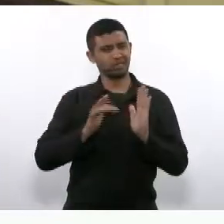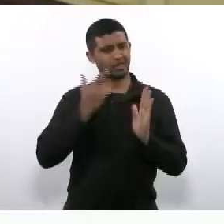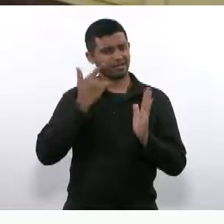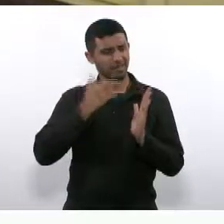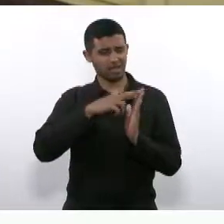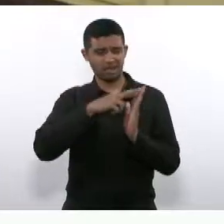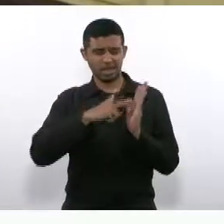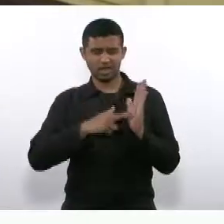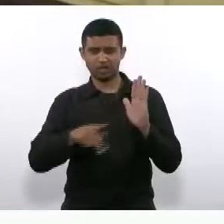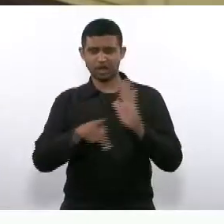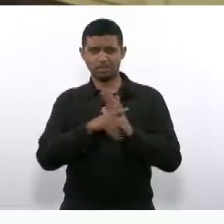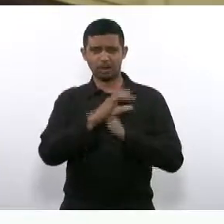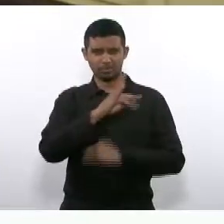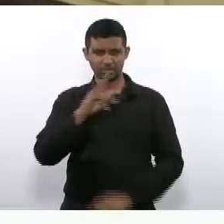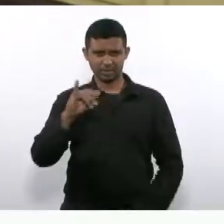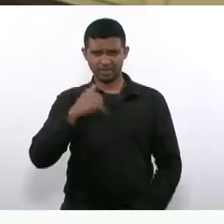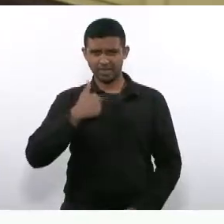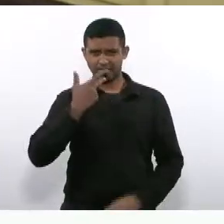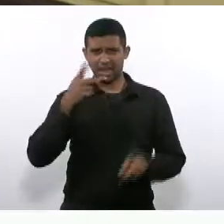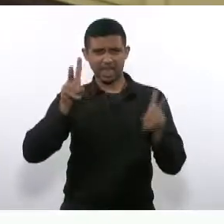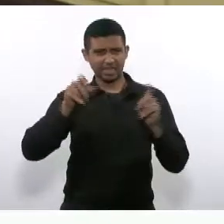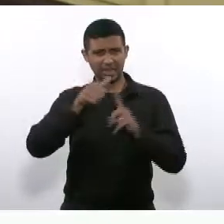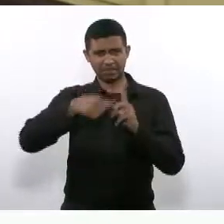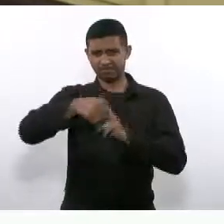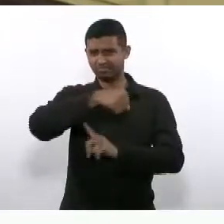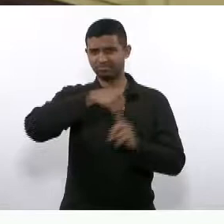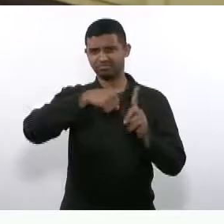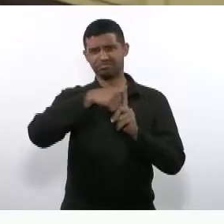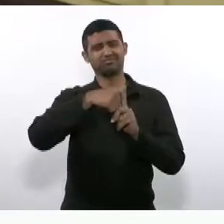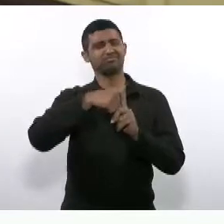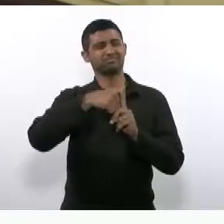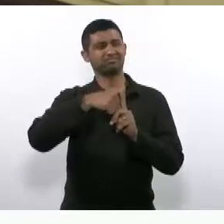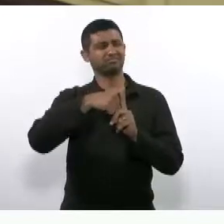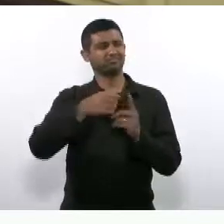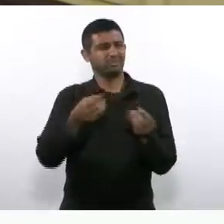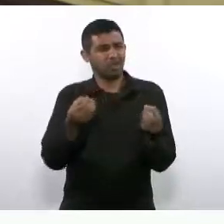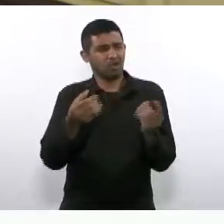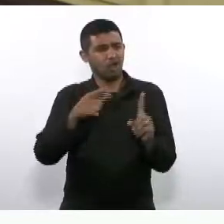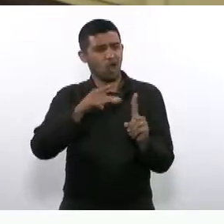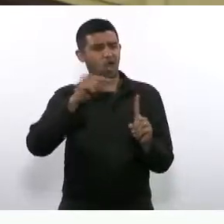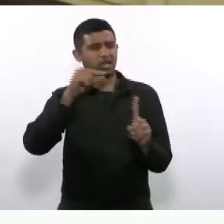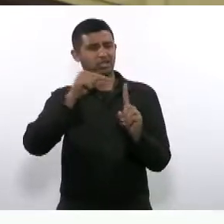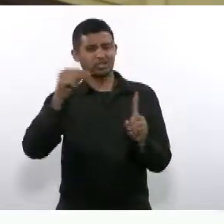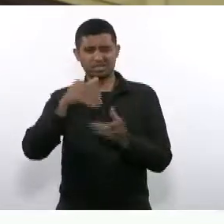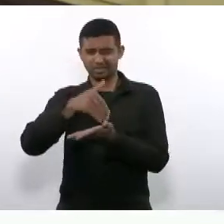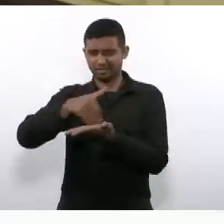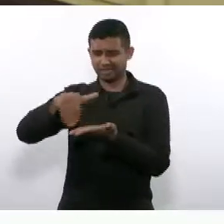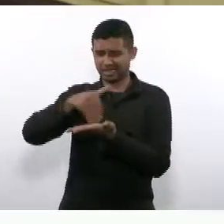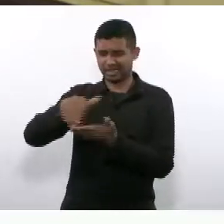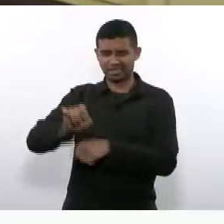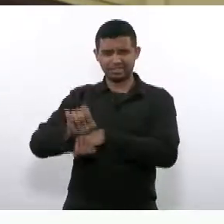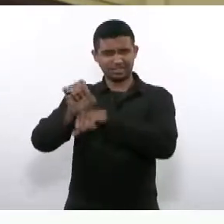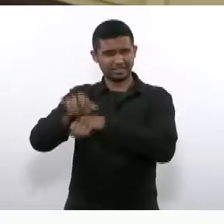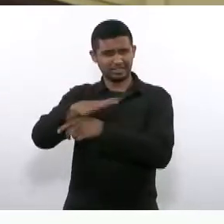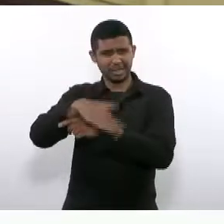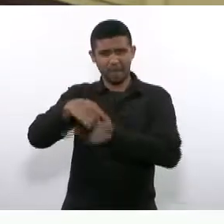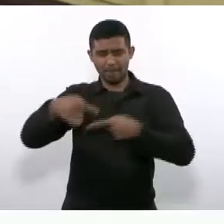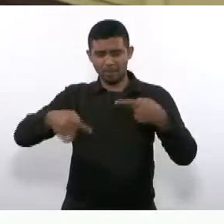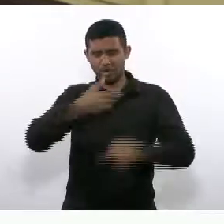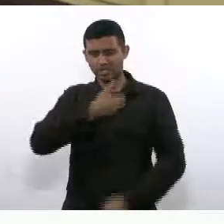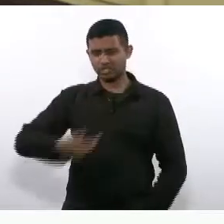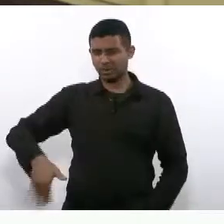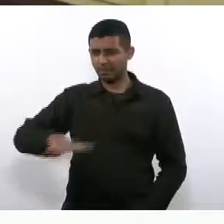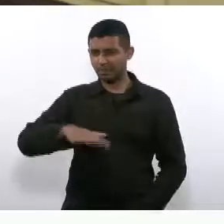relatório da CPI do feminicídio não conte com a indicação da criação de uma Secretaria de Estado de Política para as